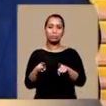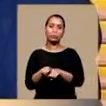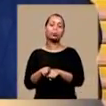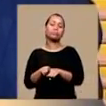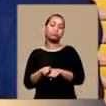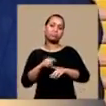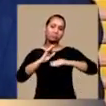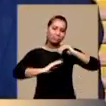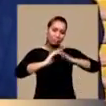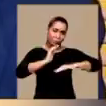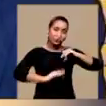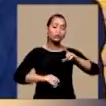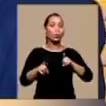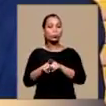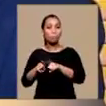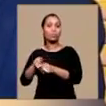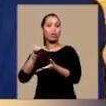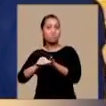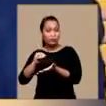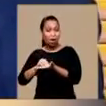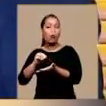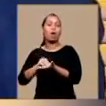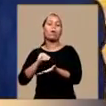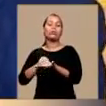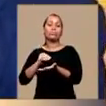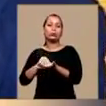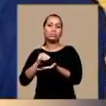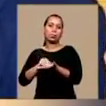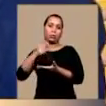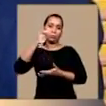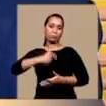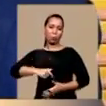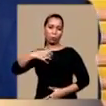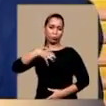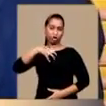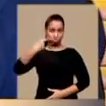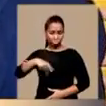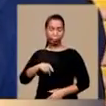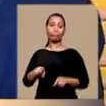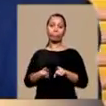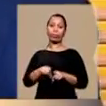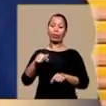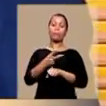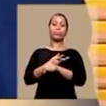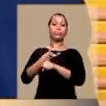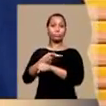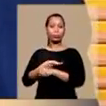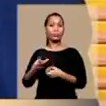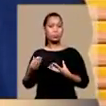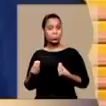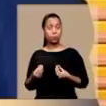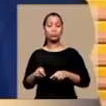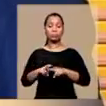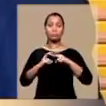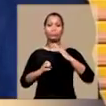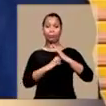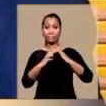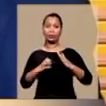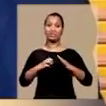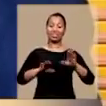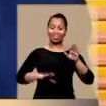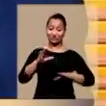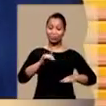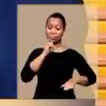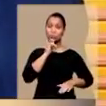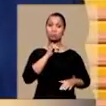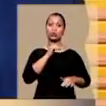quanto em carência na parte de formação técnica com liderança, na área comportamental. Isso daí é muito buscado também pelas empresas, né?